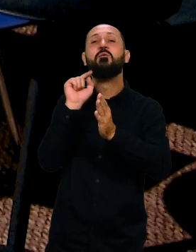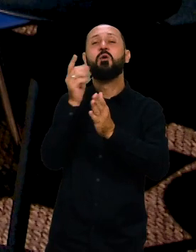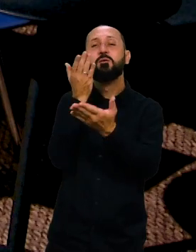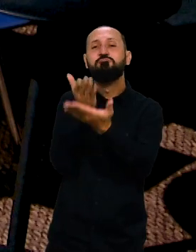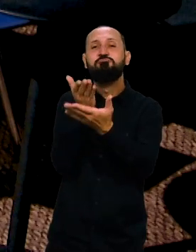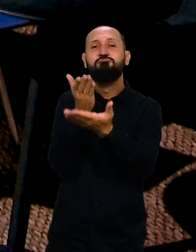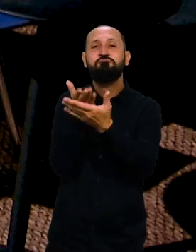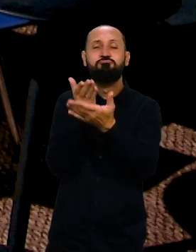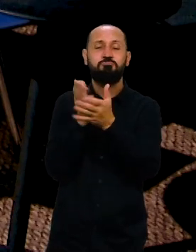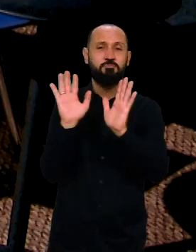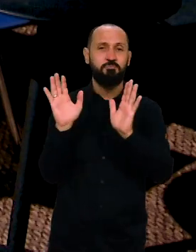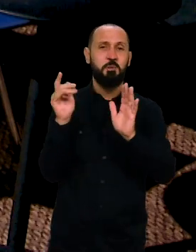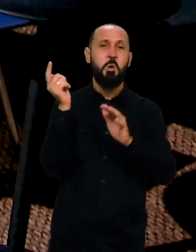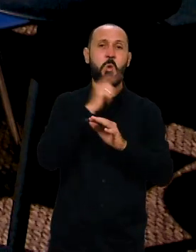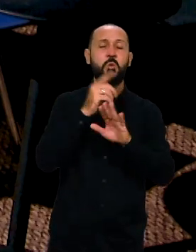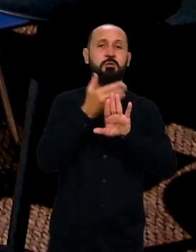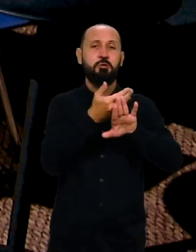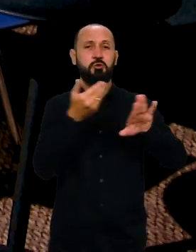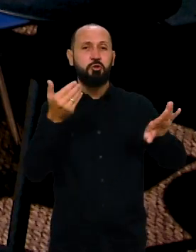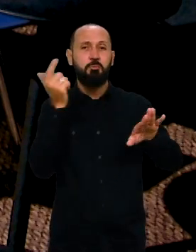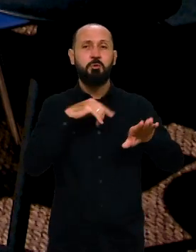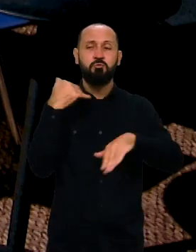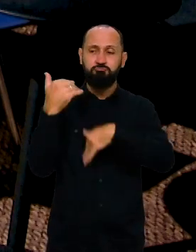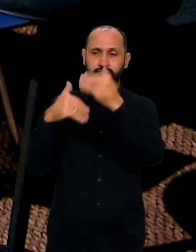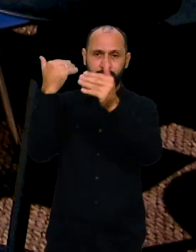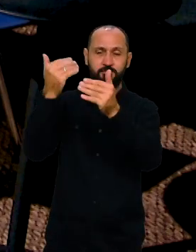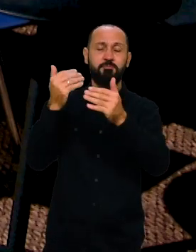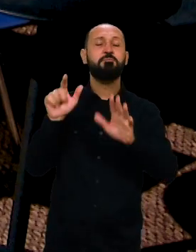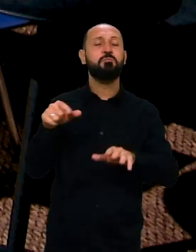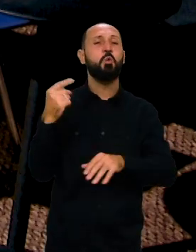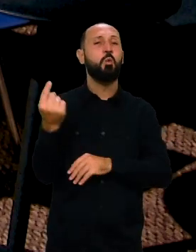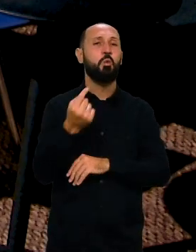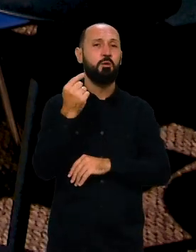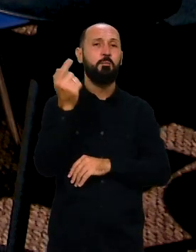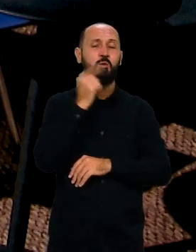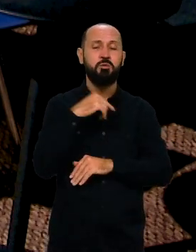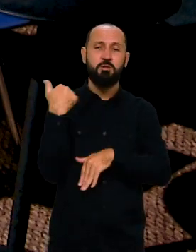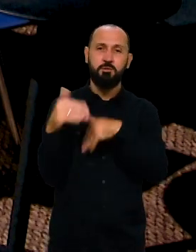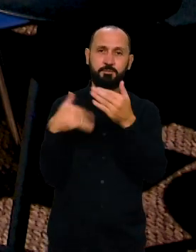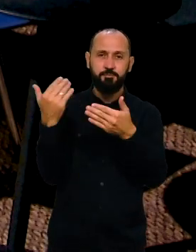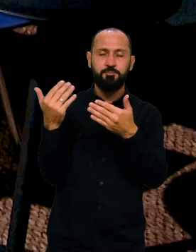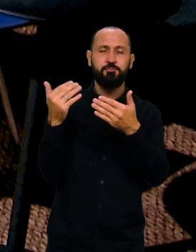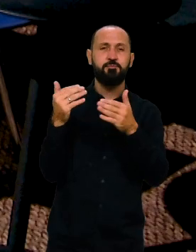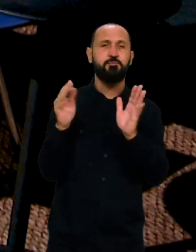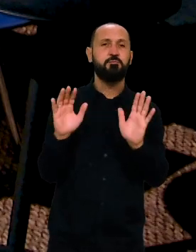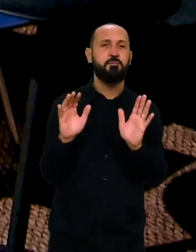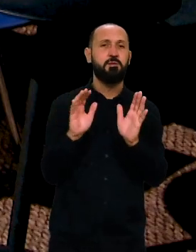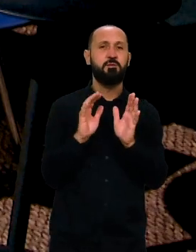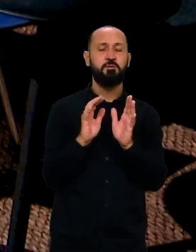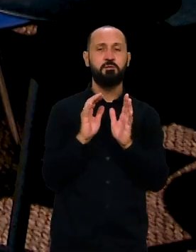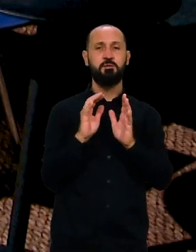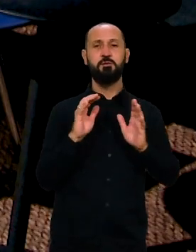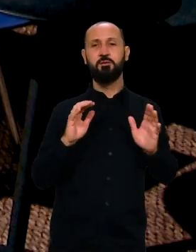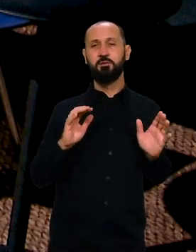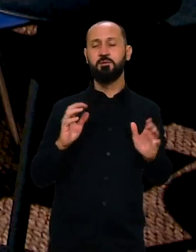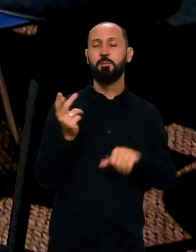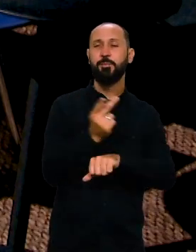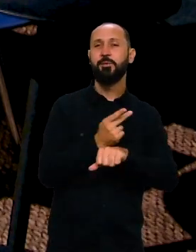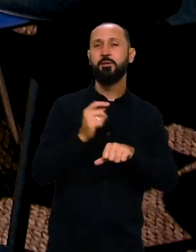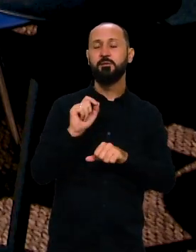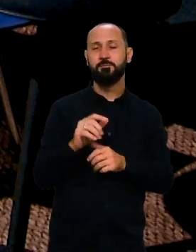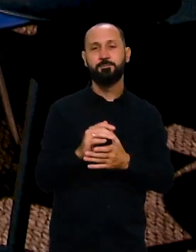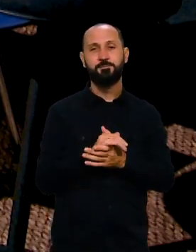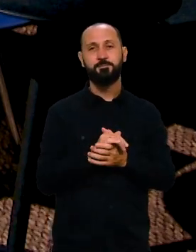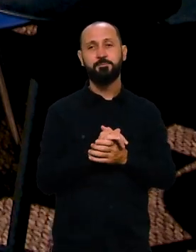Eu acho que é o único caminho que eu encontrei para conseguir subir degraus. A única forma que tem de subir degraus e